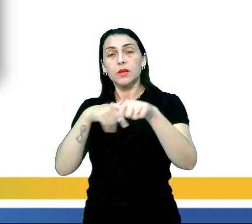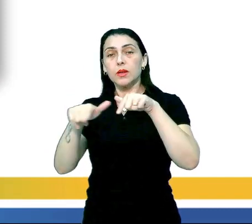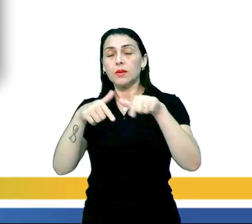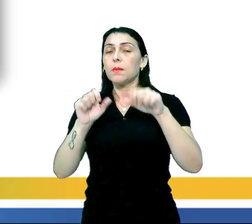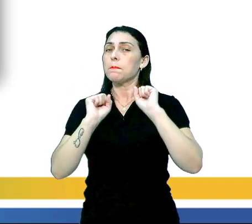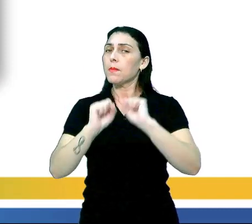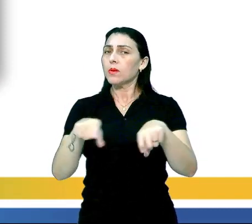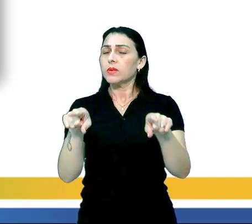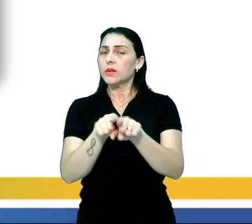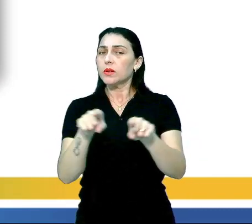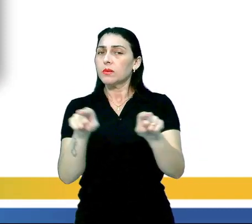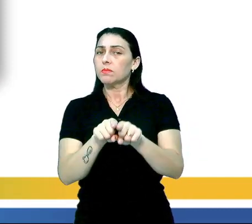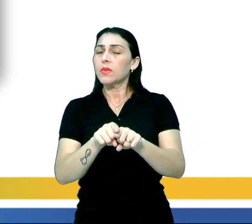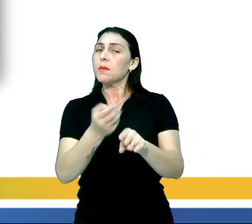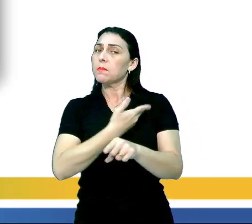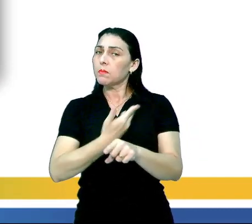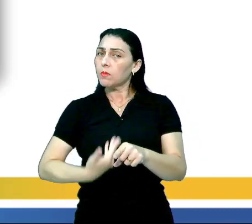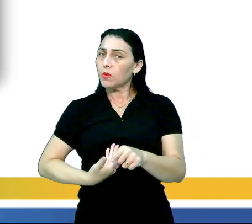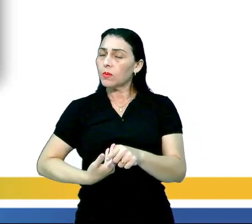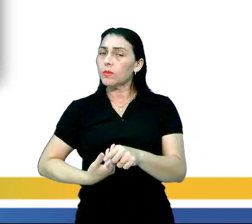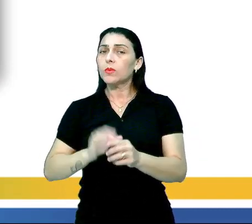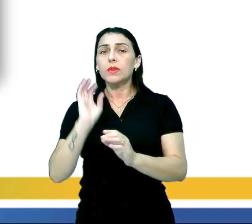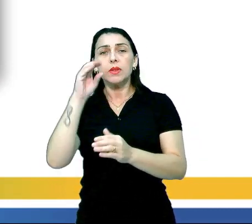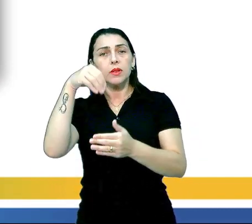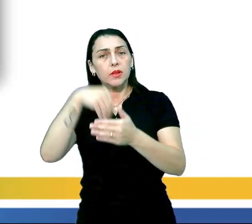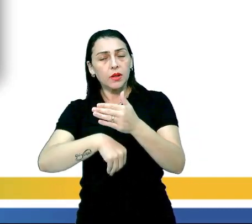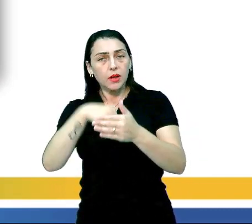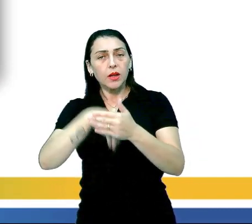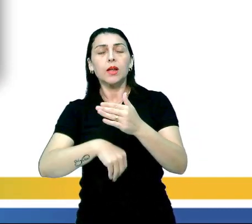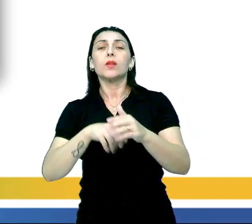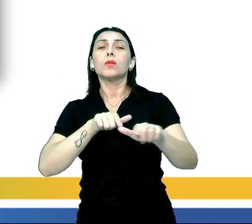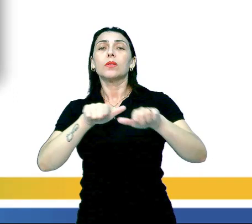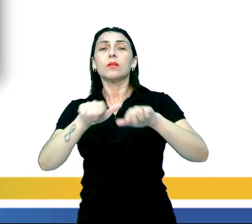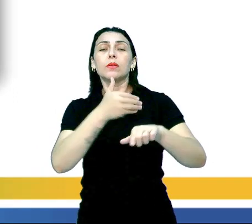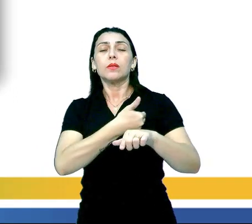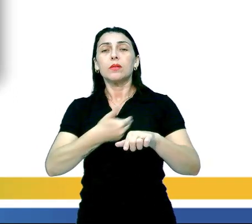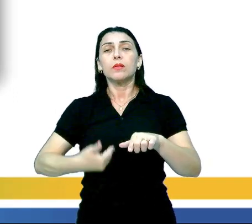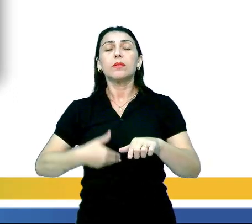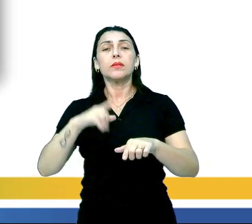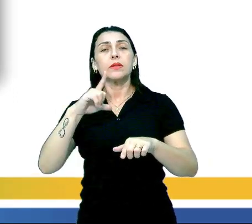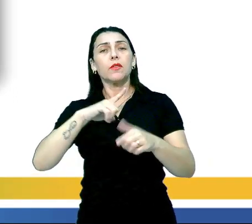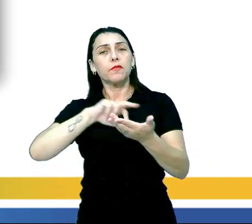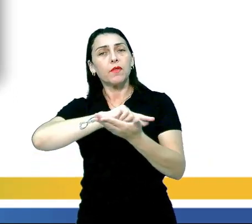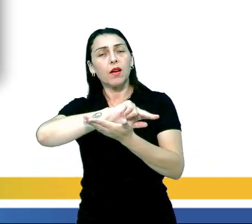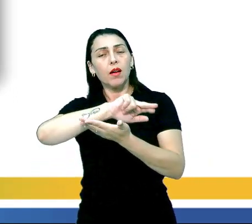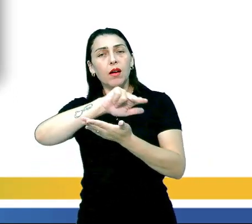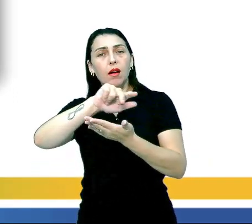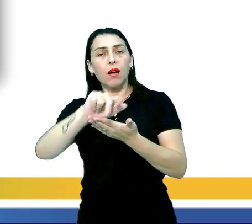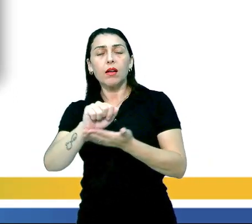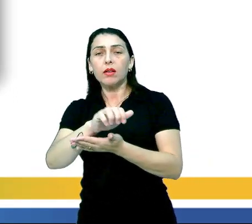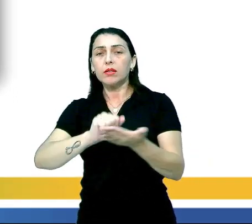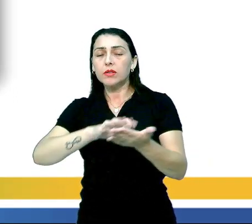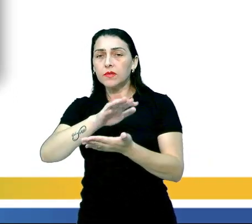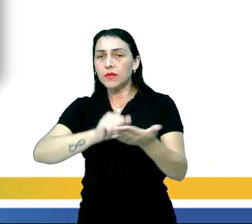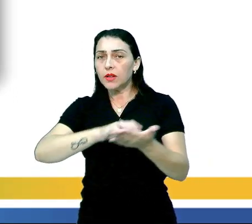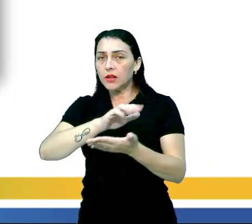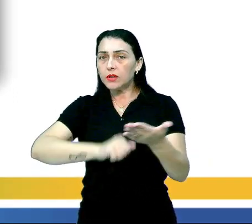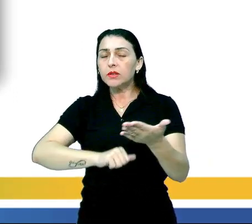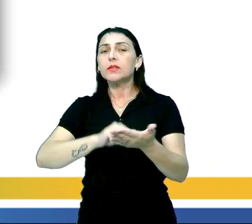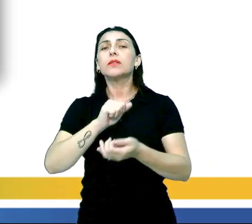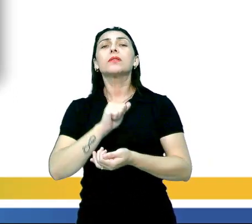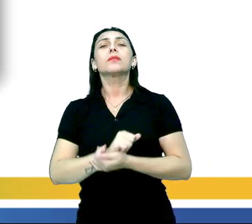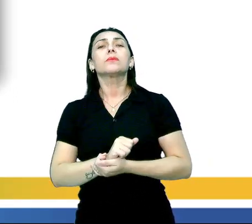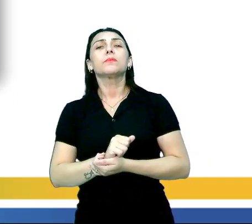também pode ser o serviço público. Dentro do serviço público, existem várias tarefas, várias